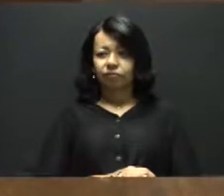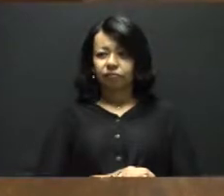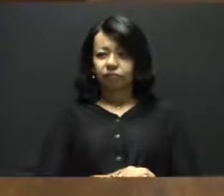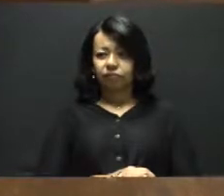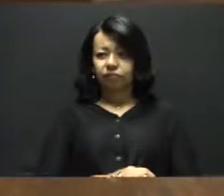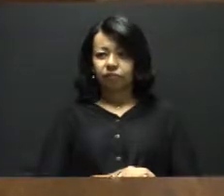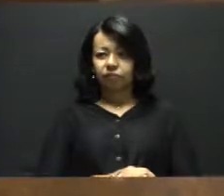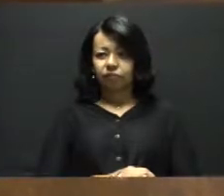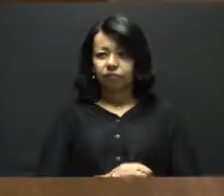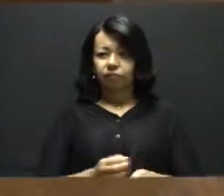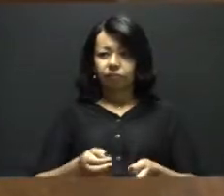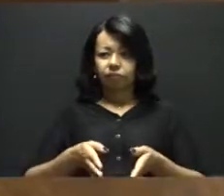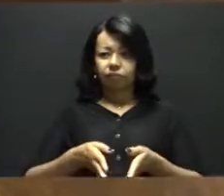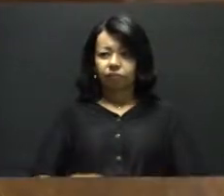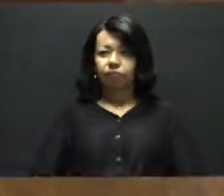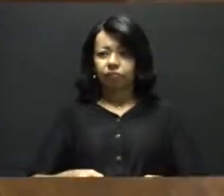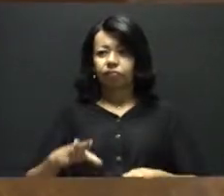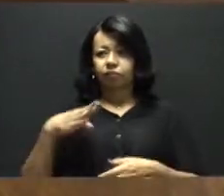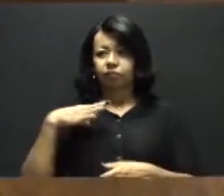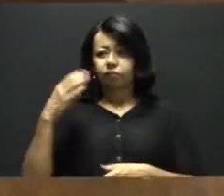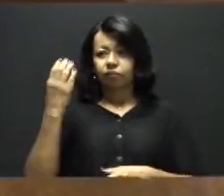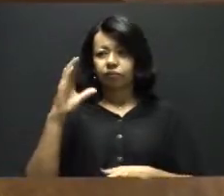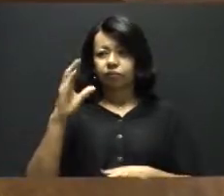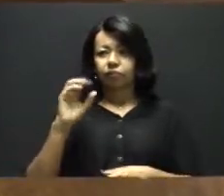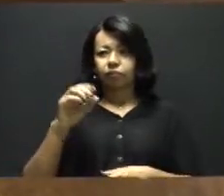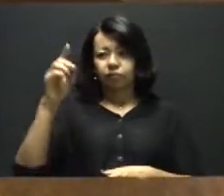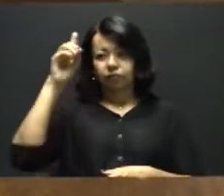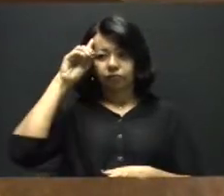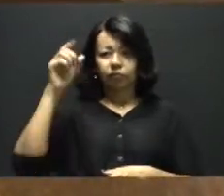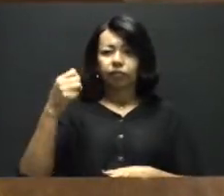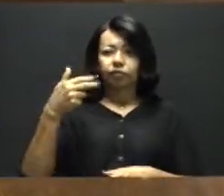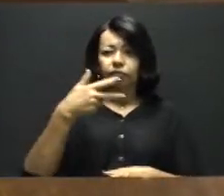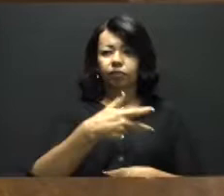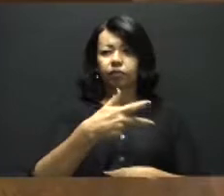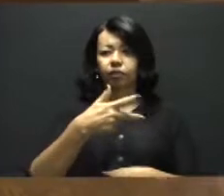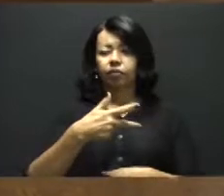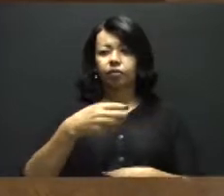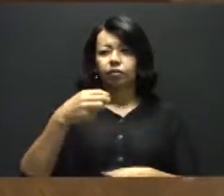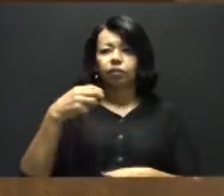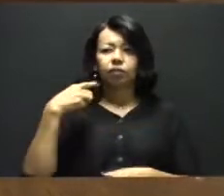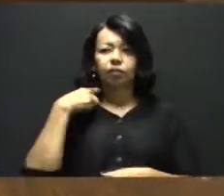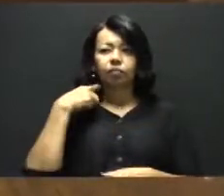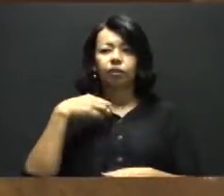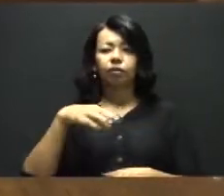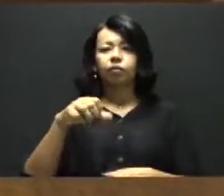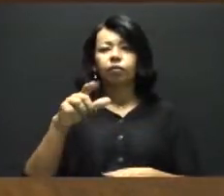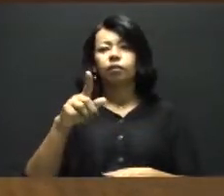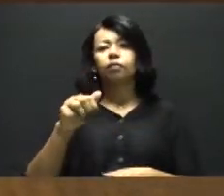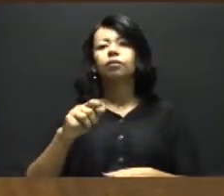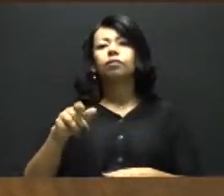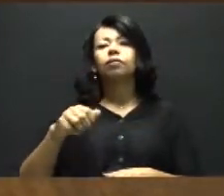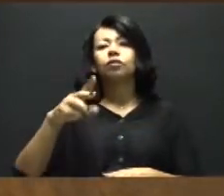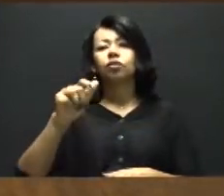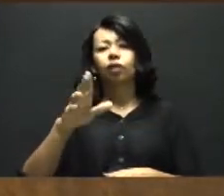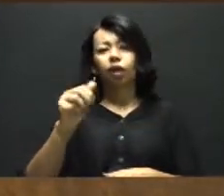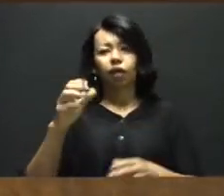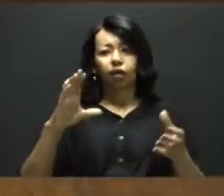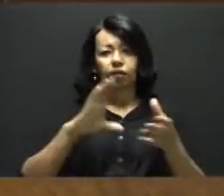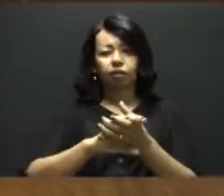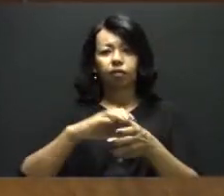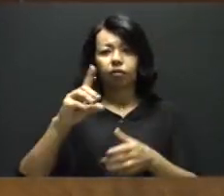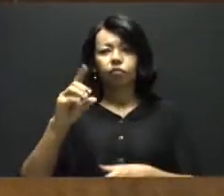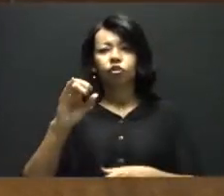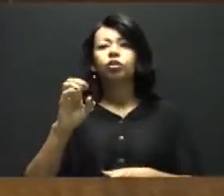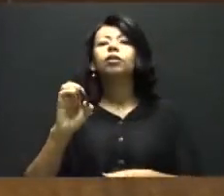a cidh em cubatão em 13 de maio de 87 elisângela é casada com diego motta barbosa e é